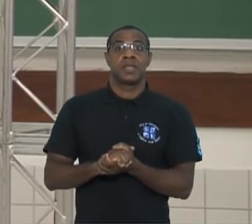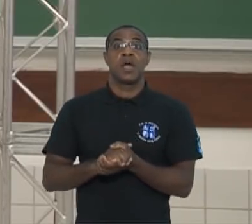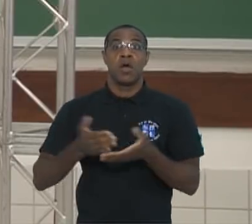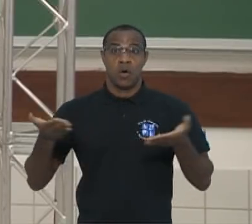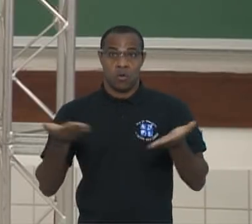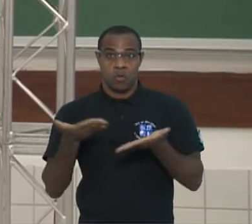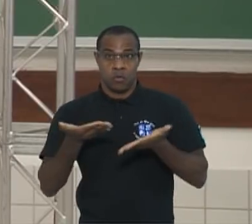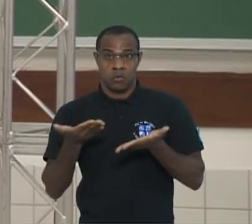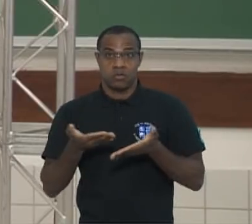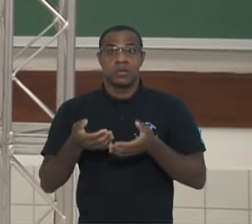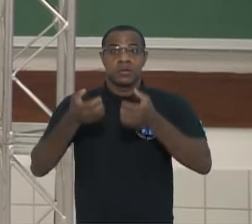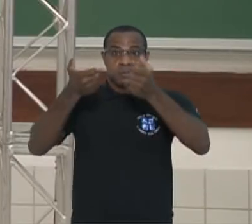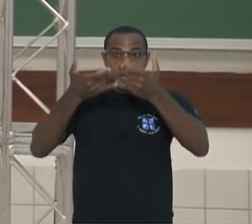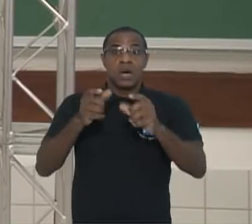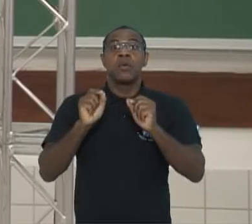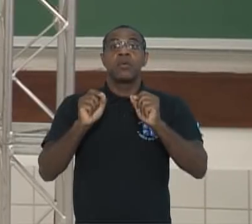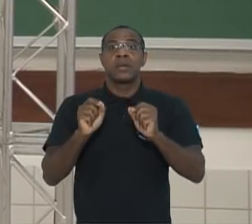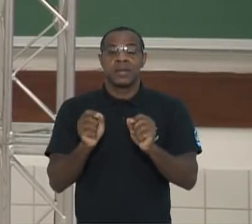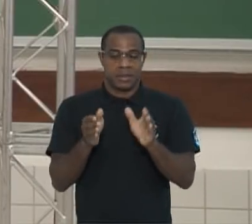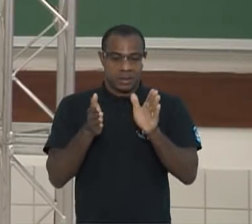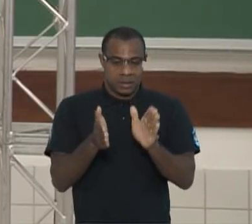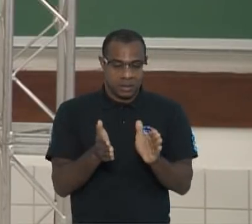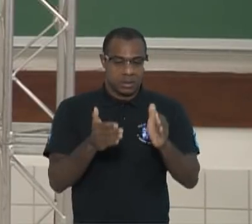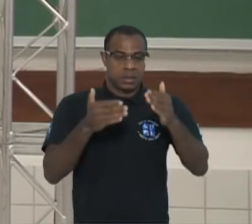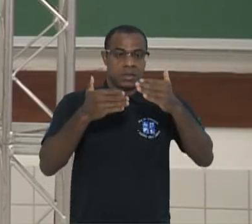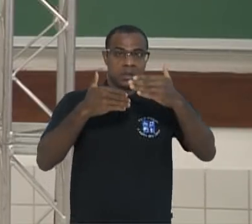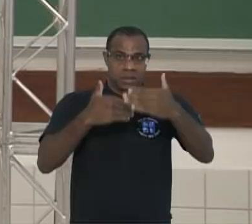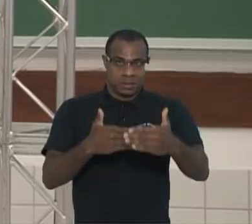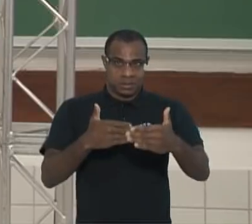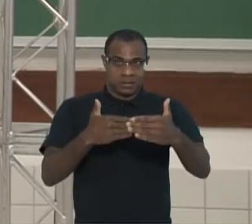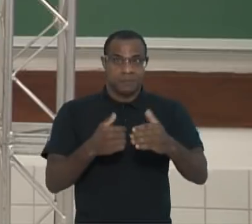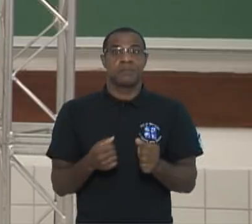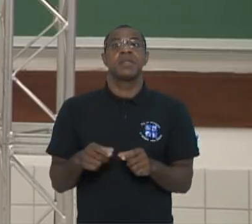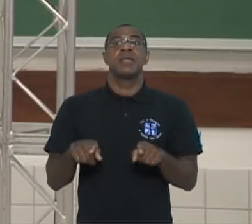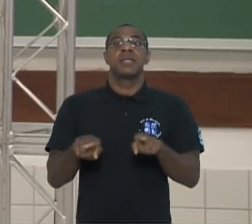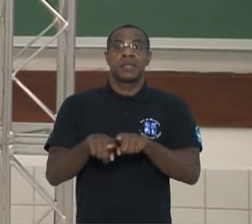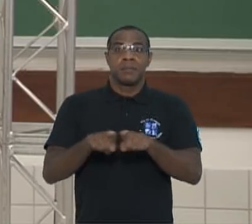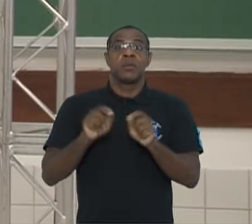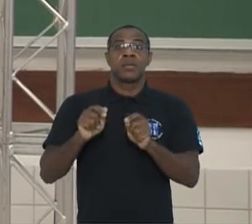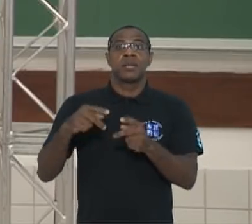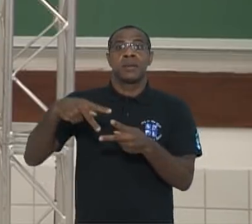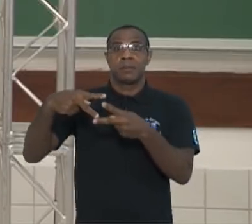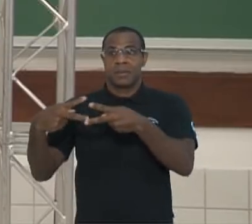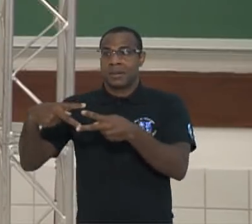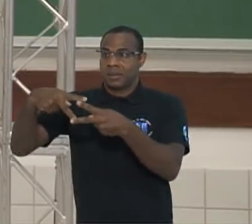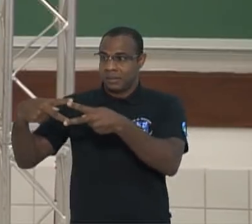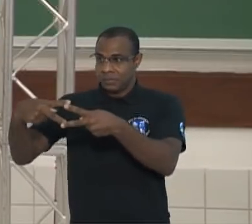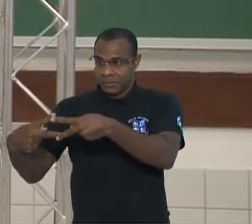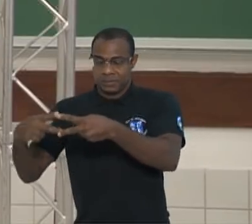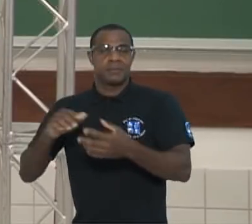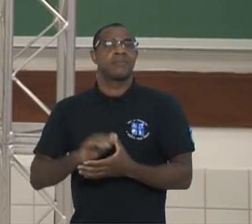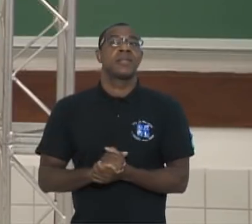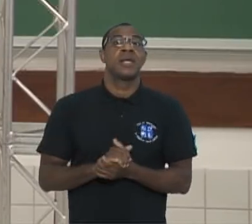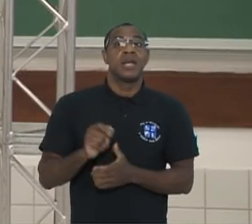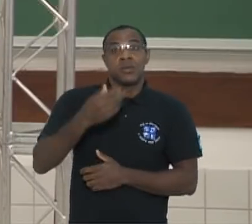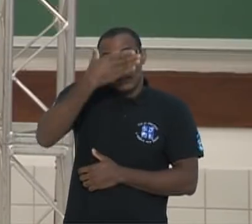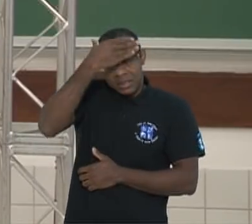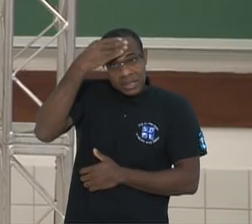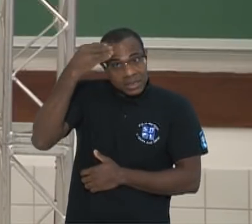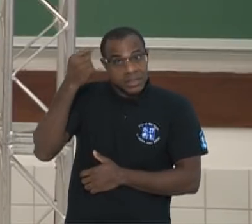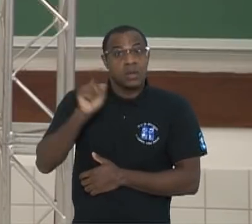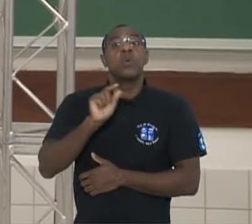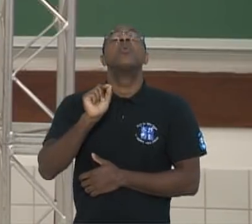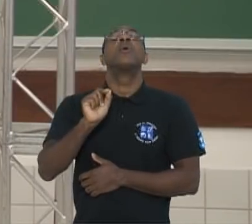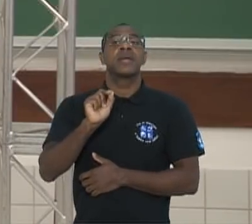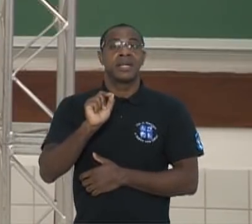do cubo e do paralelepípedo. Sou o professor Joelso e não esquecendo, né? Vocês lá no Classroom, não esqueçam, tem essas